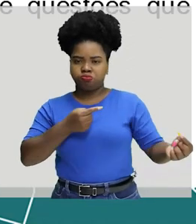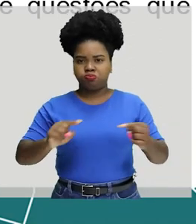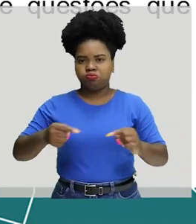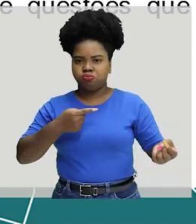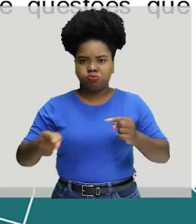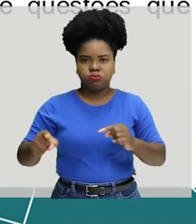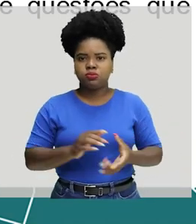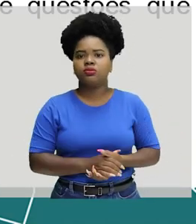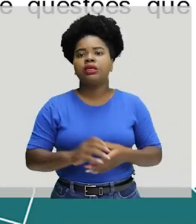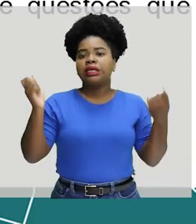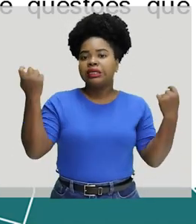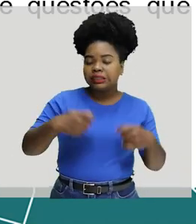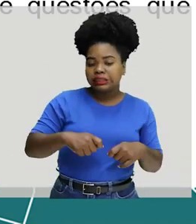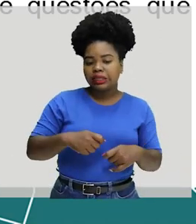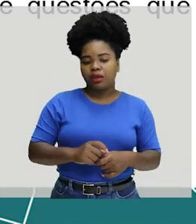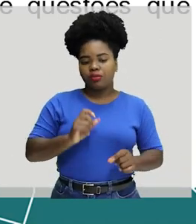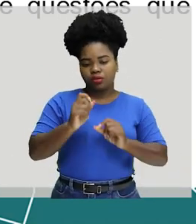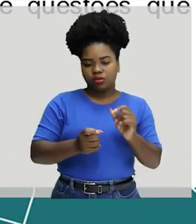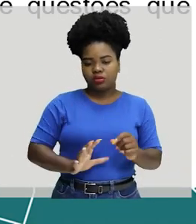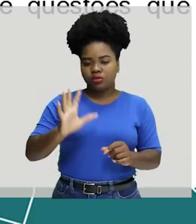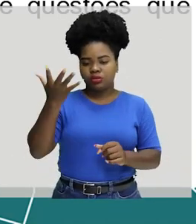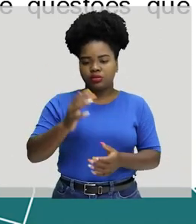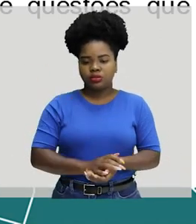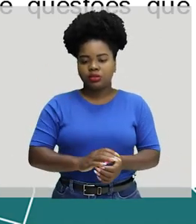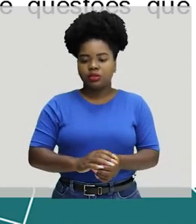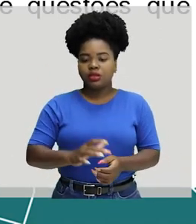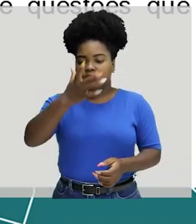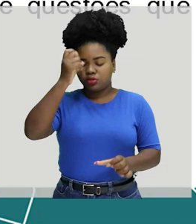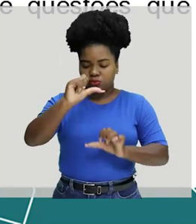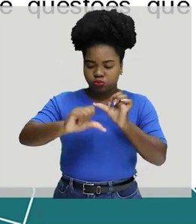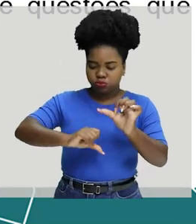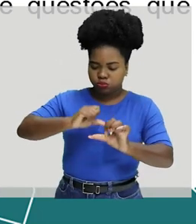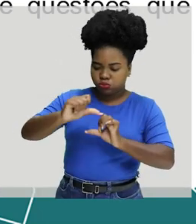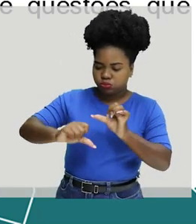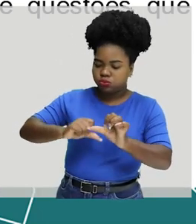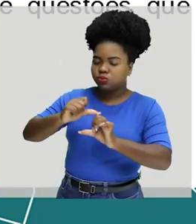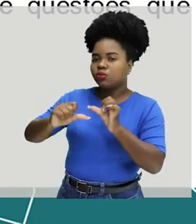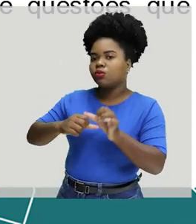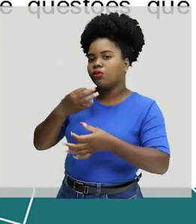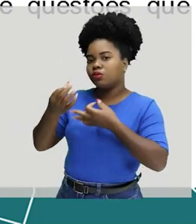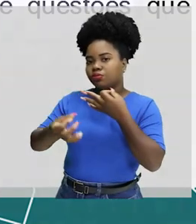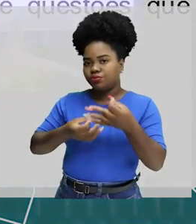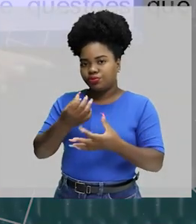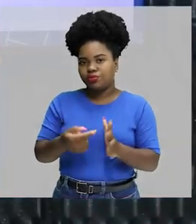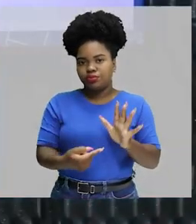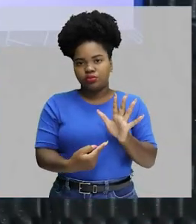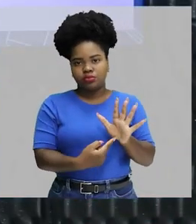e elas podem fazer com alguém com que alguém mude de opinião tá e a eh mostram